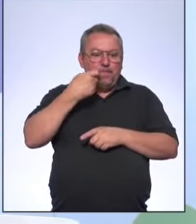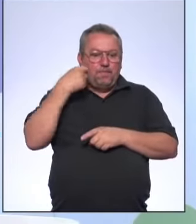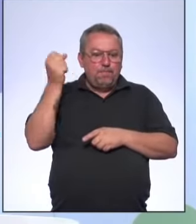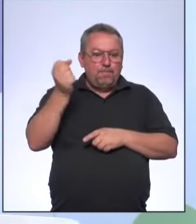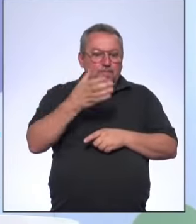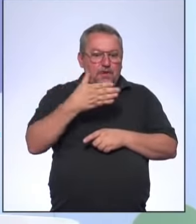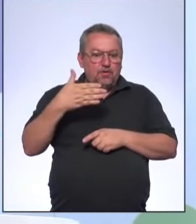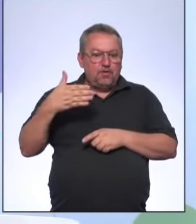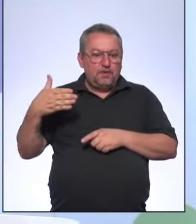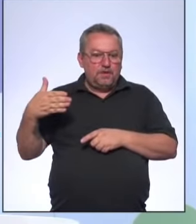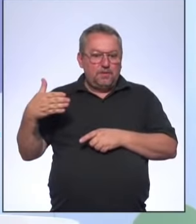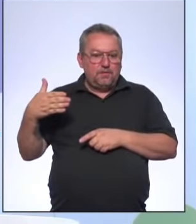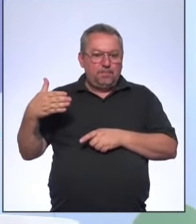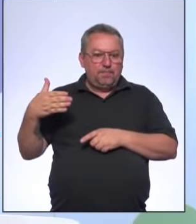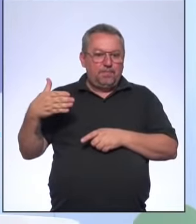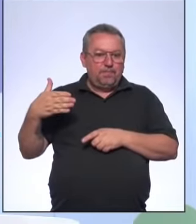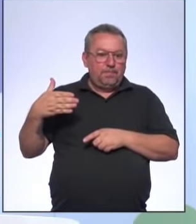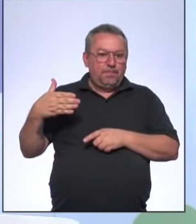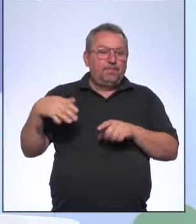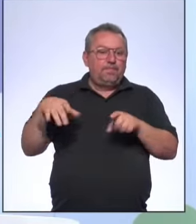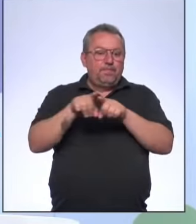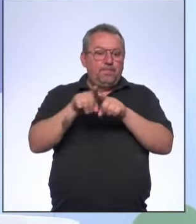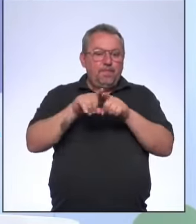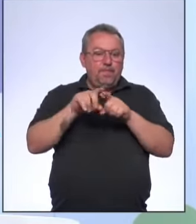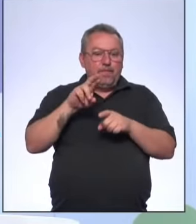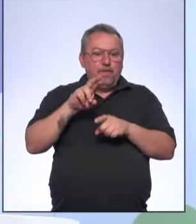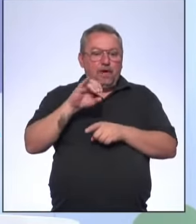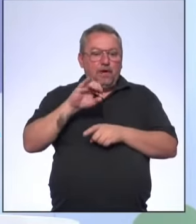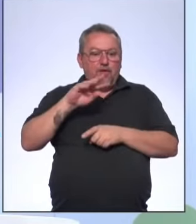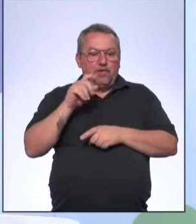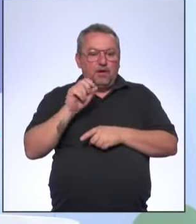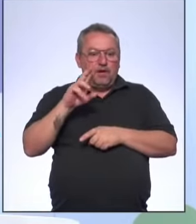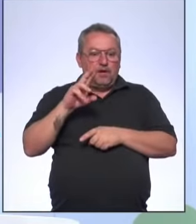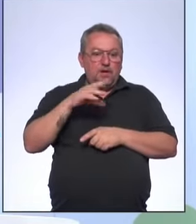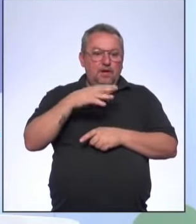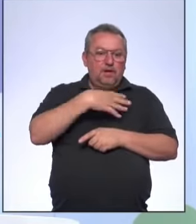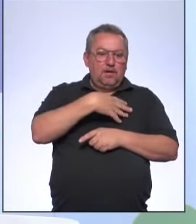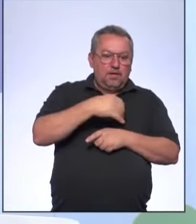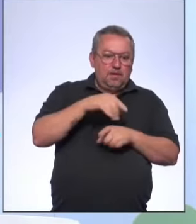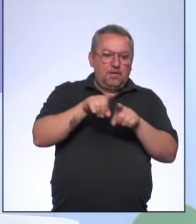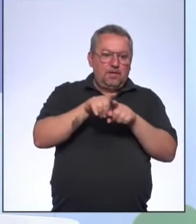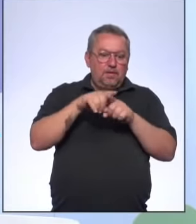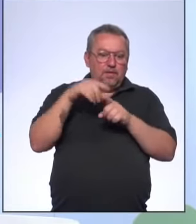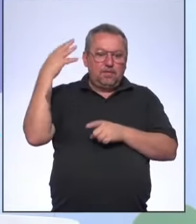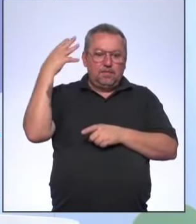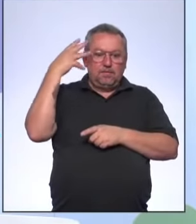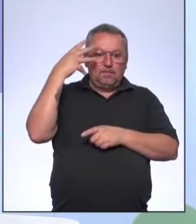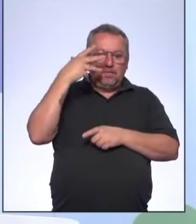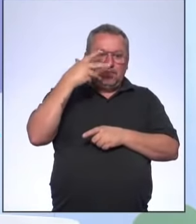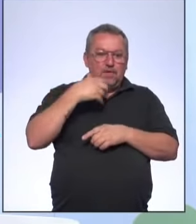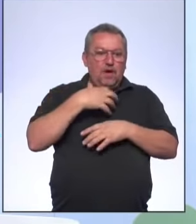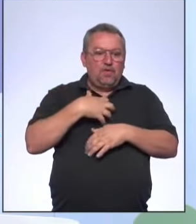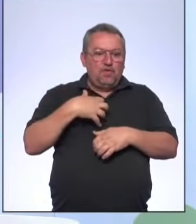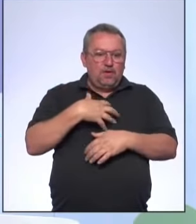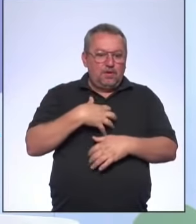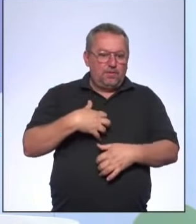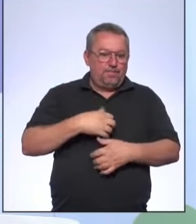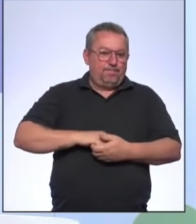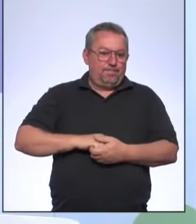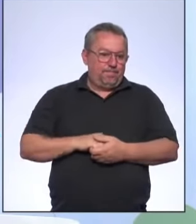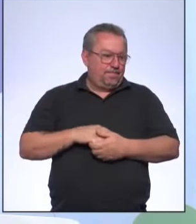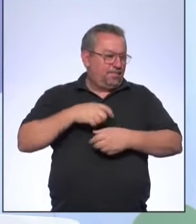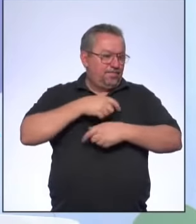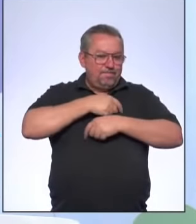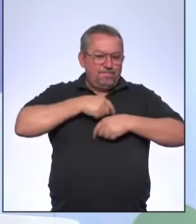peixes ê e o richard falou né nos apes the beautiful tiger já respondeu uma